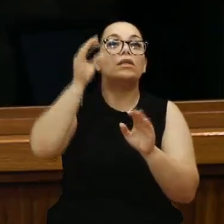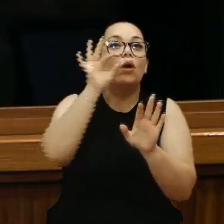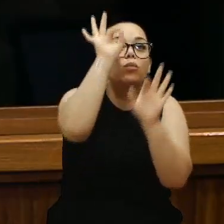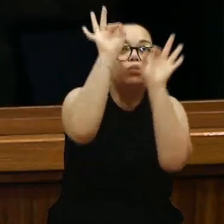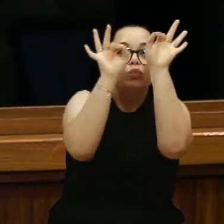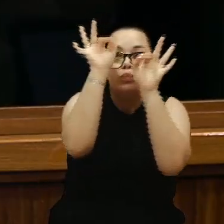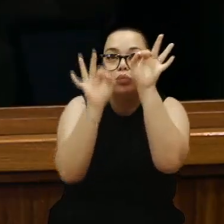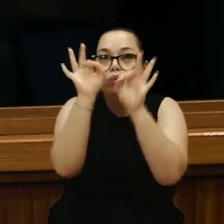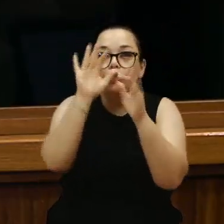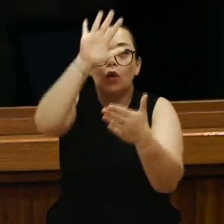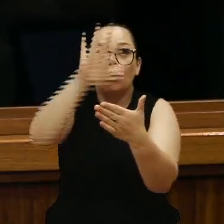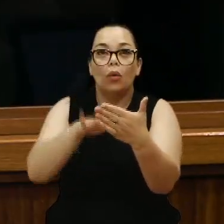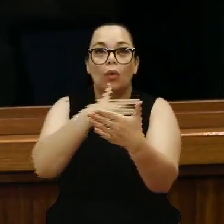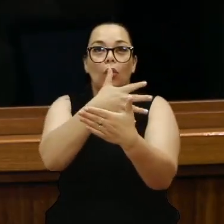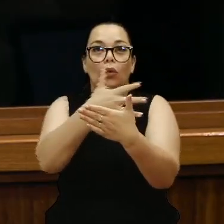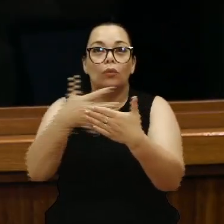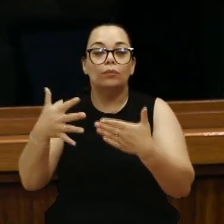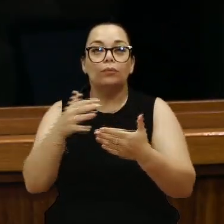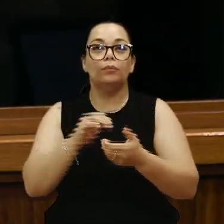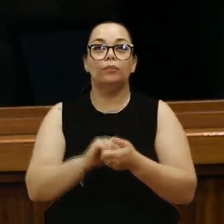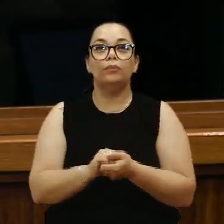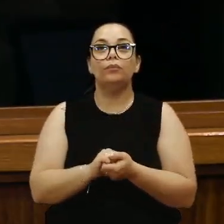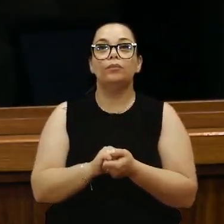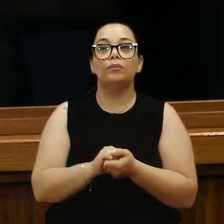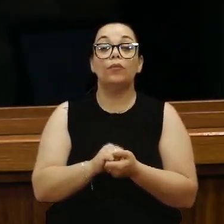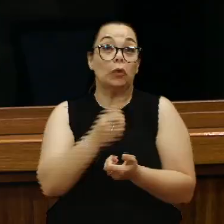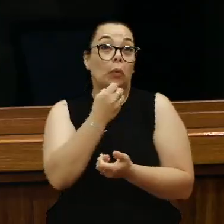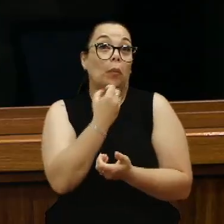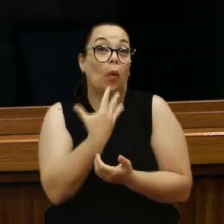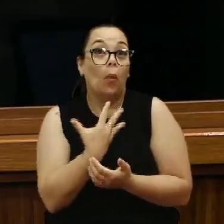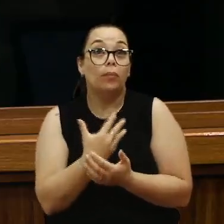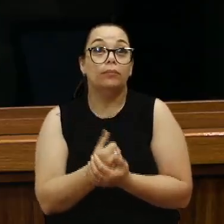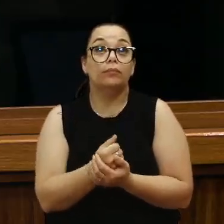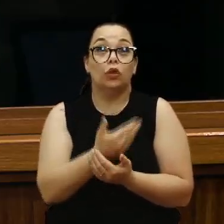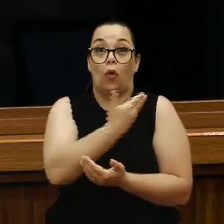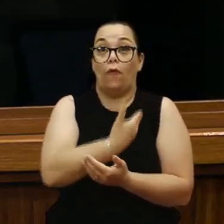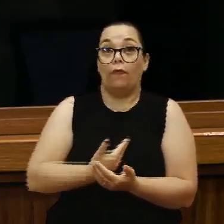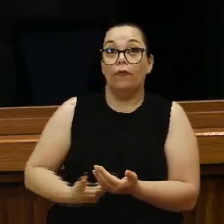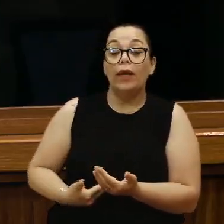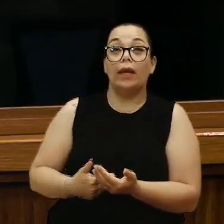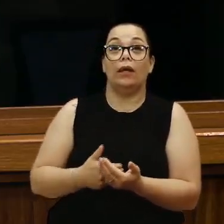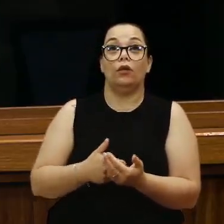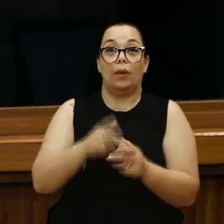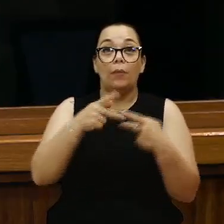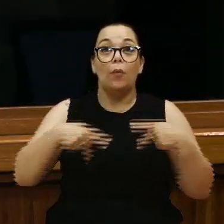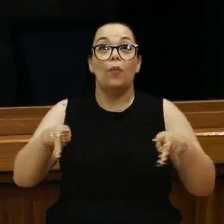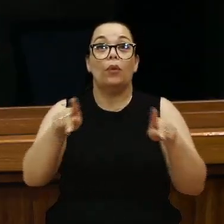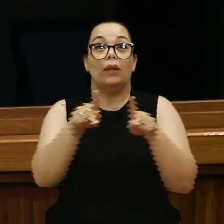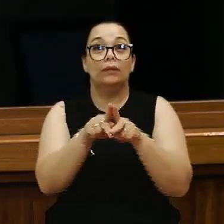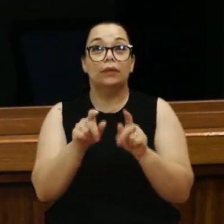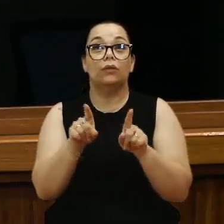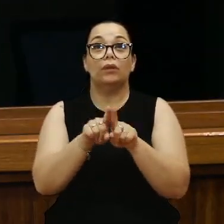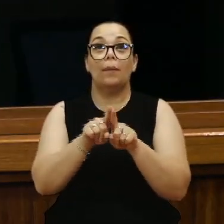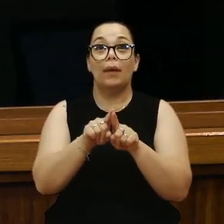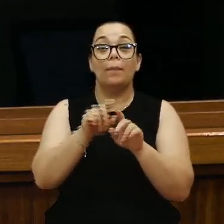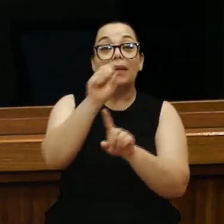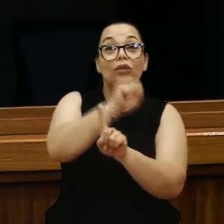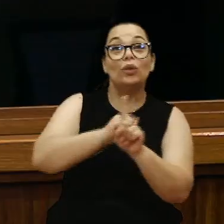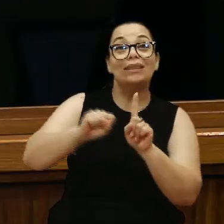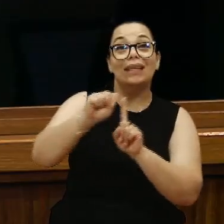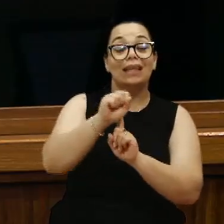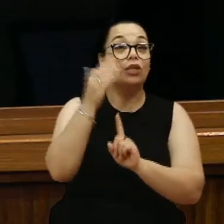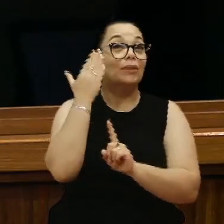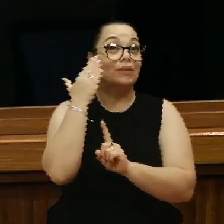veio e aonde foi gasto. Então, acho que isso é bom para o governo, é bom para a oposição, mas principalmente para a sociedade, para a